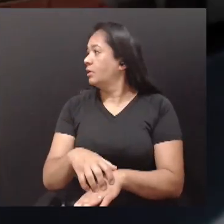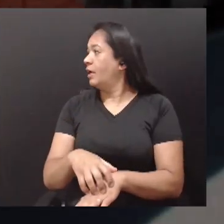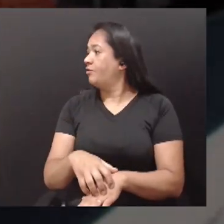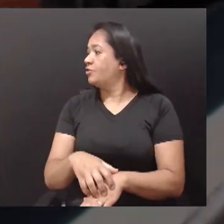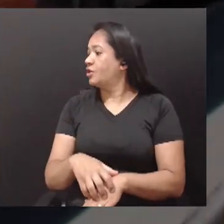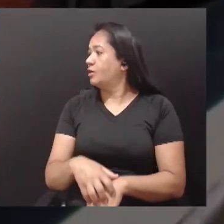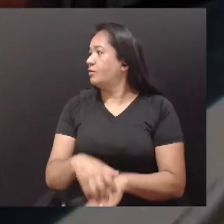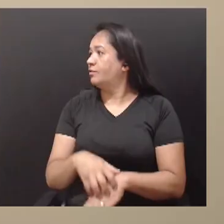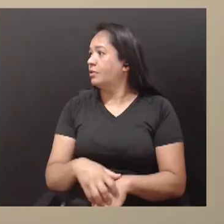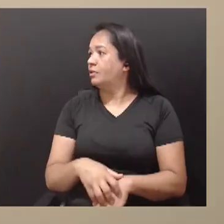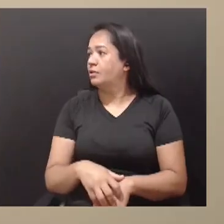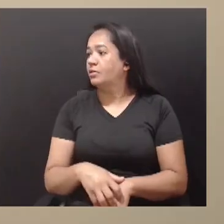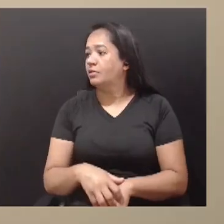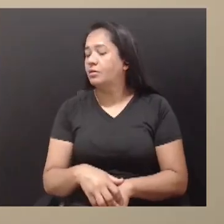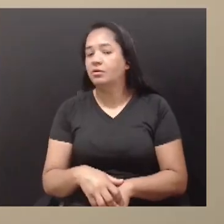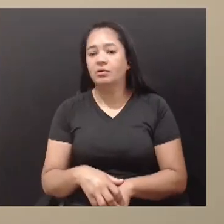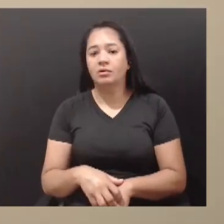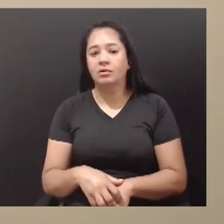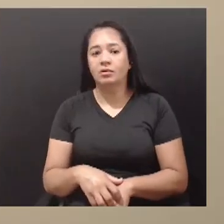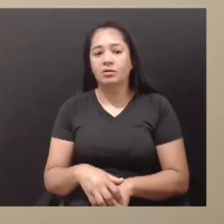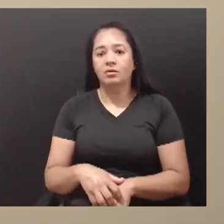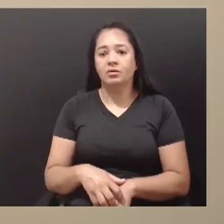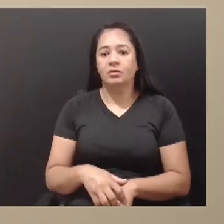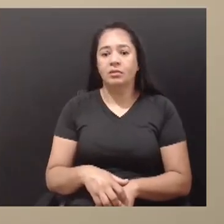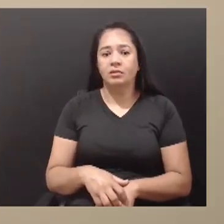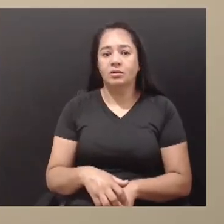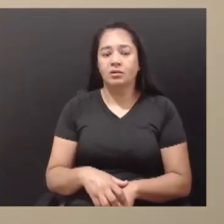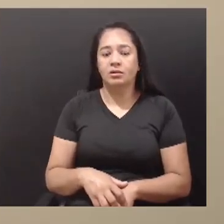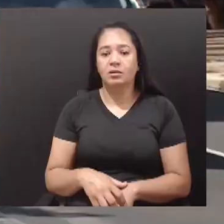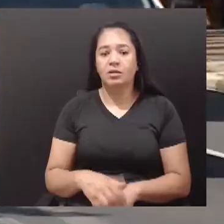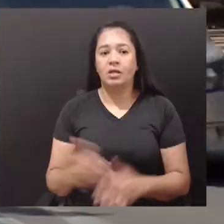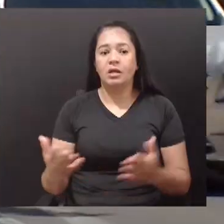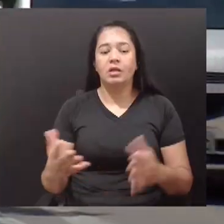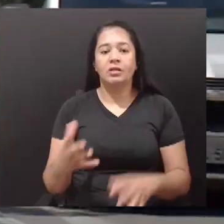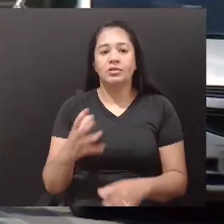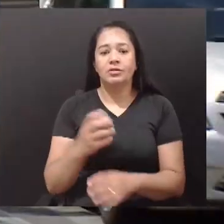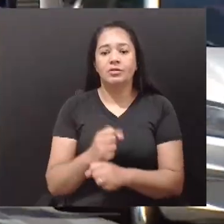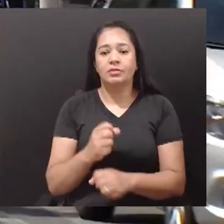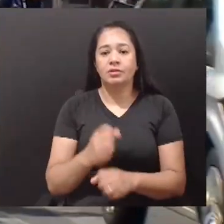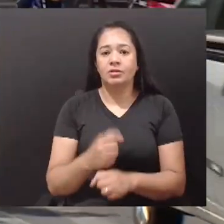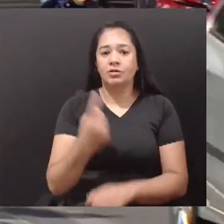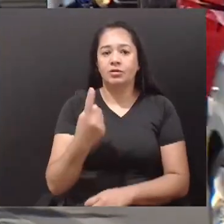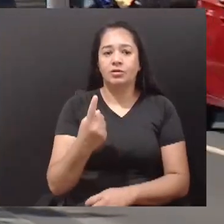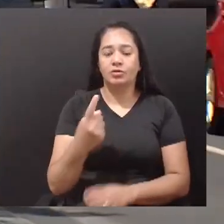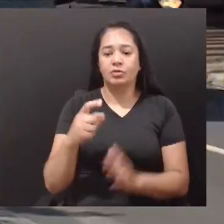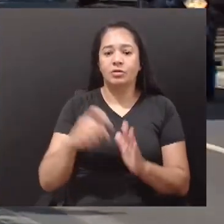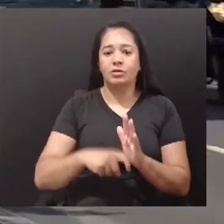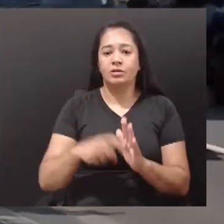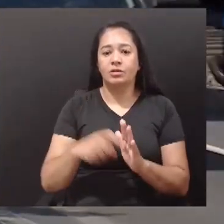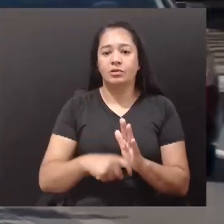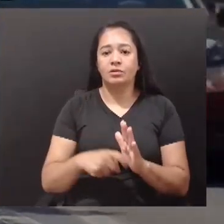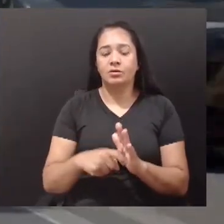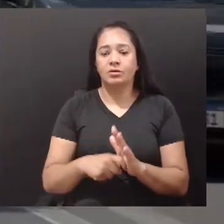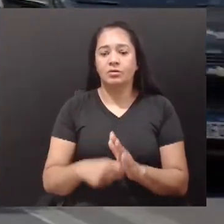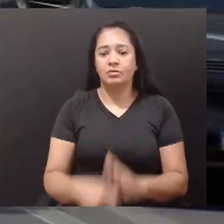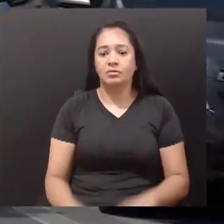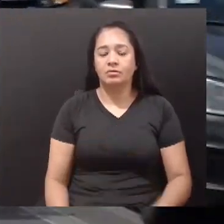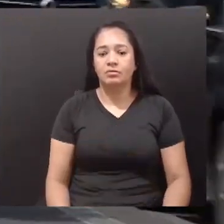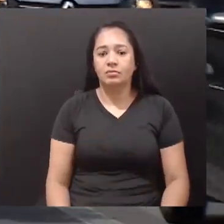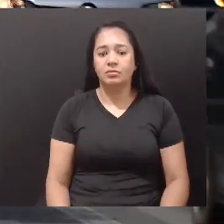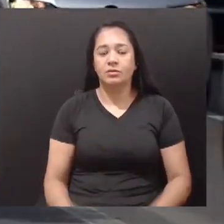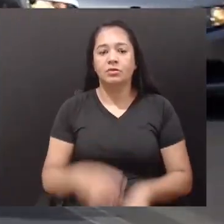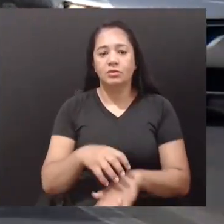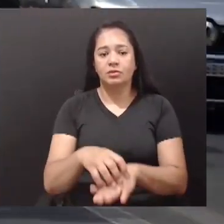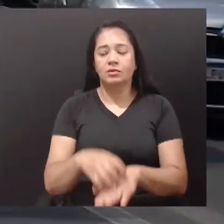comum acordo, baixar para uma tarifa só. Uma iniciativa da Secretaria de Transportes,